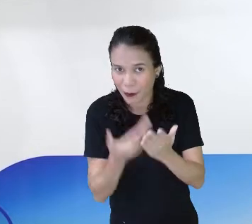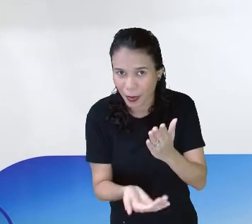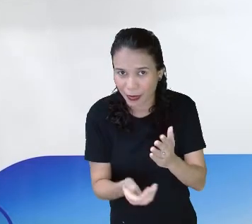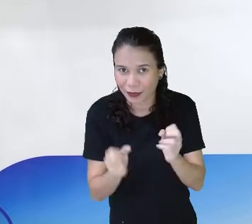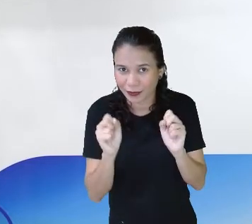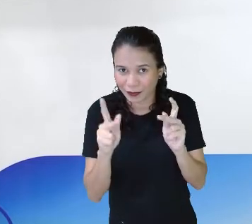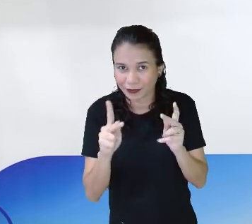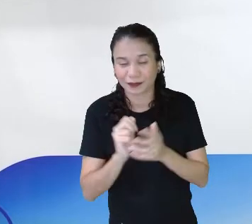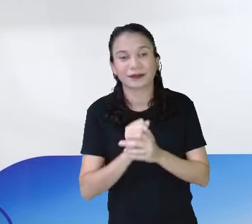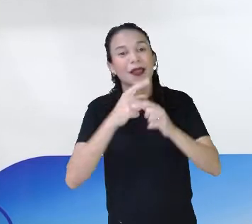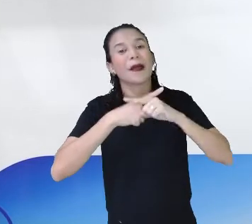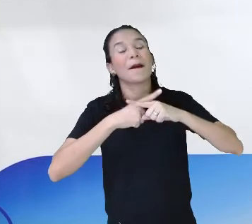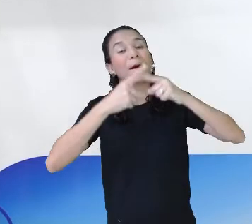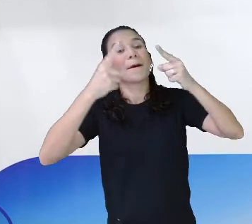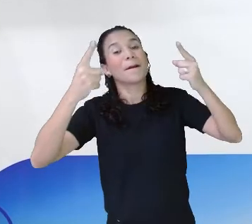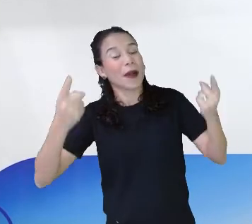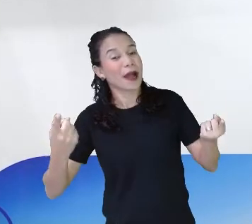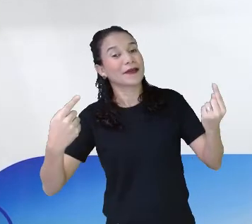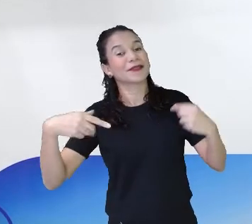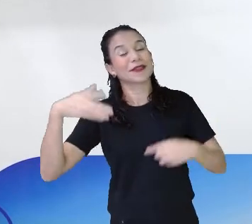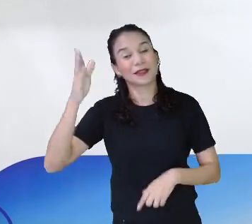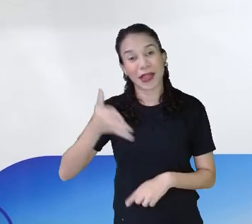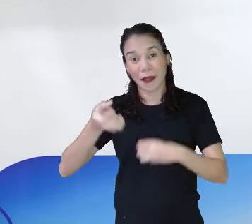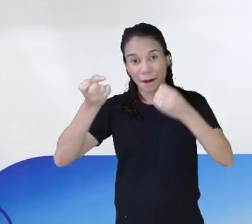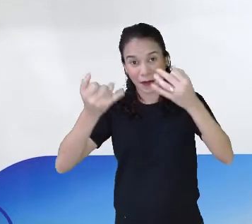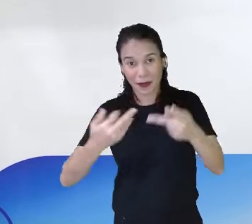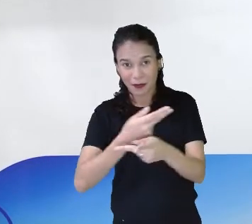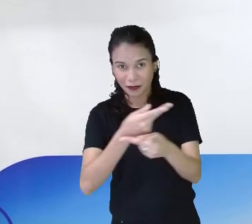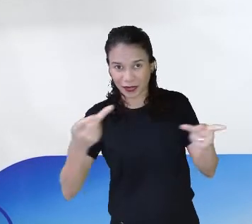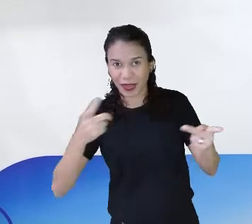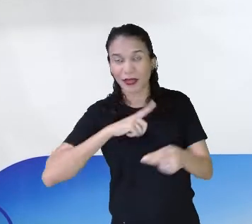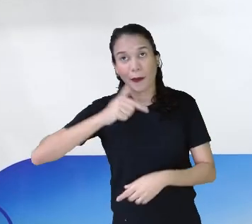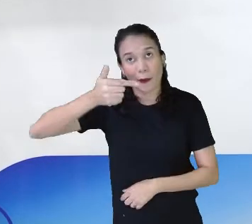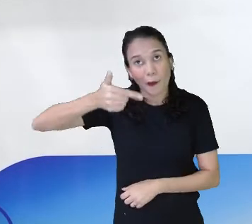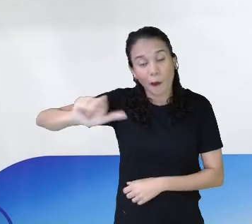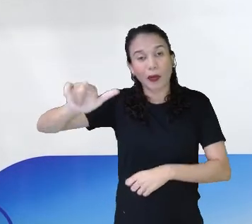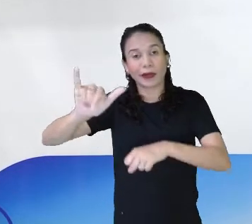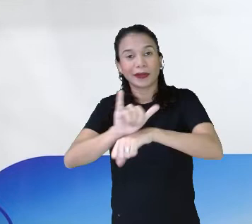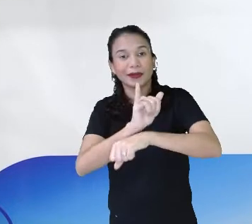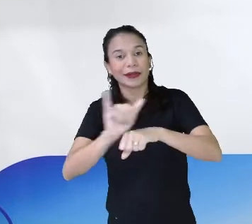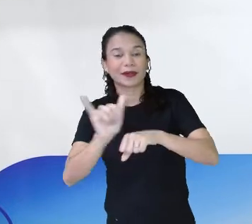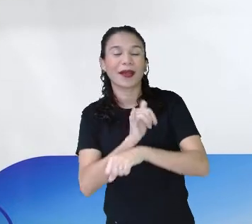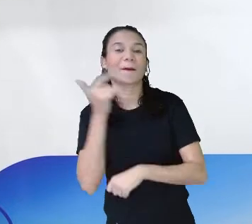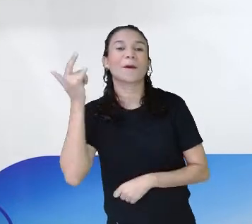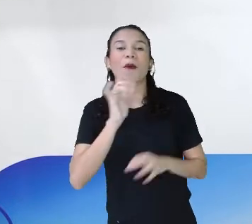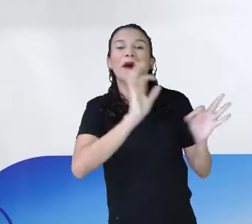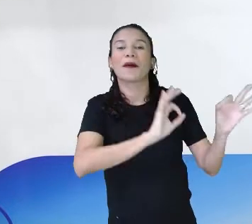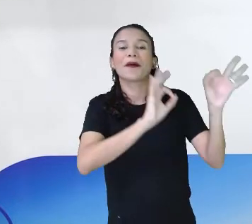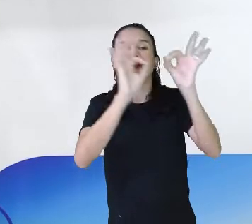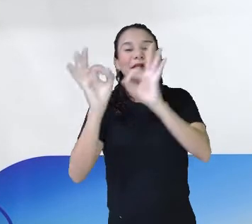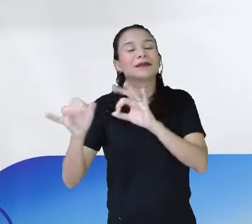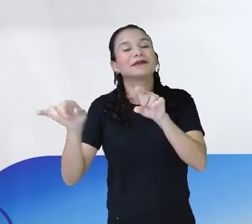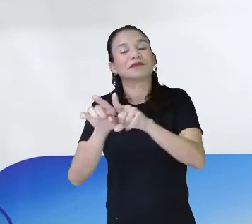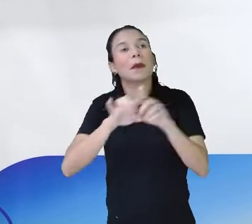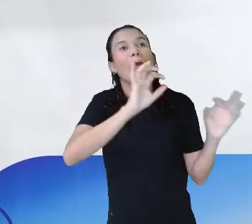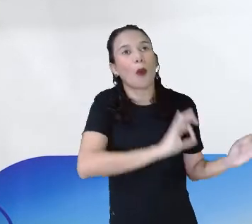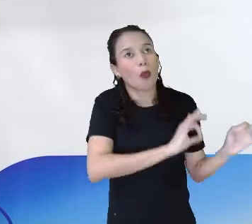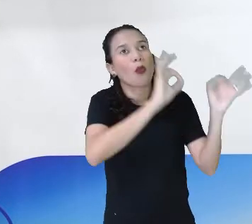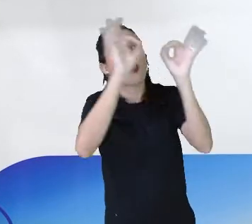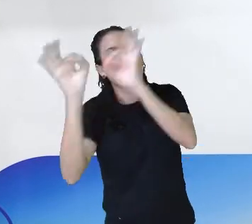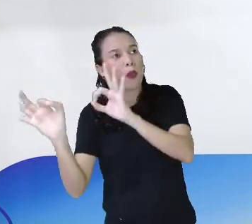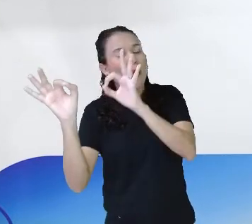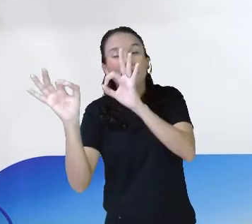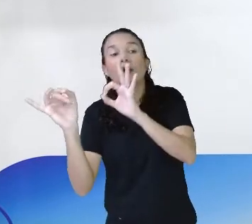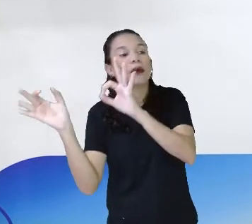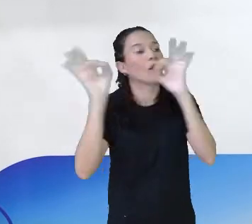assistir. Mas, como também eu digo para vocês, existe outra forma de você assistir a aula, inclusive de rever as aulas